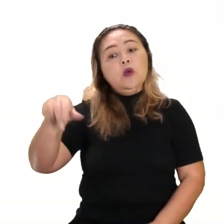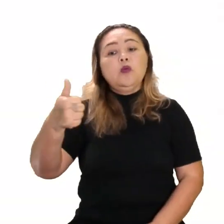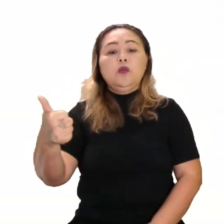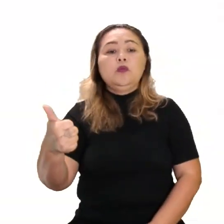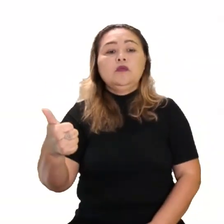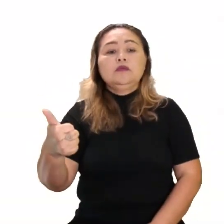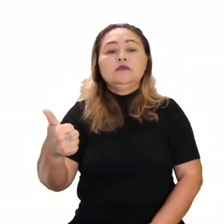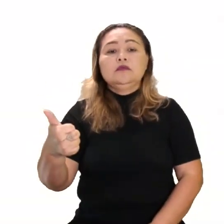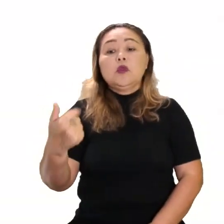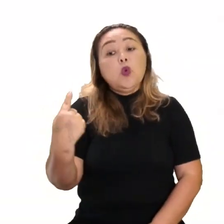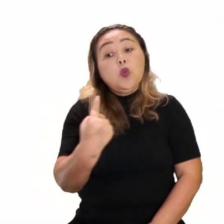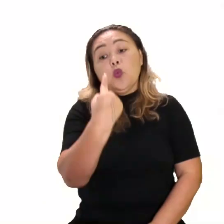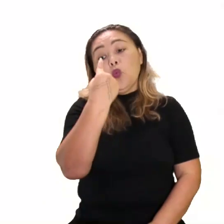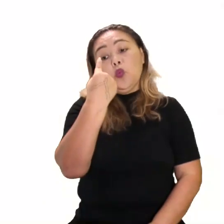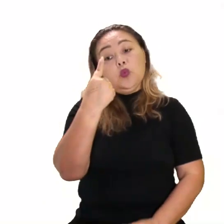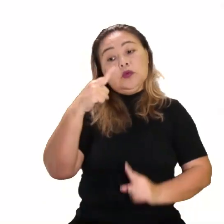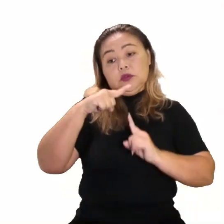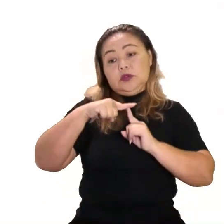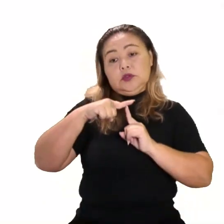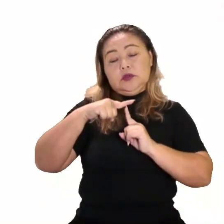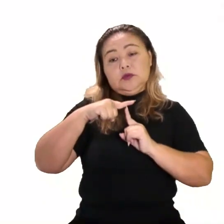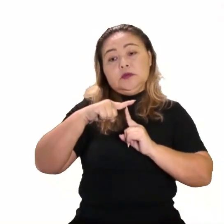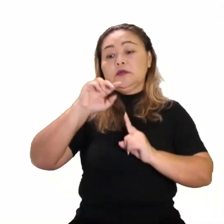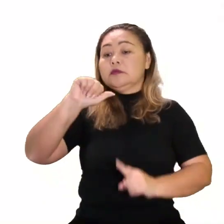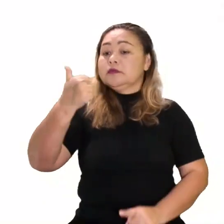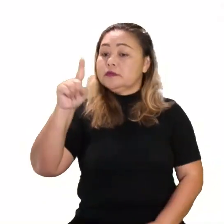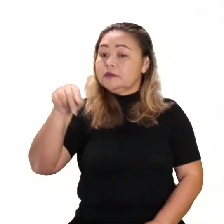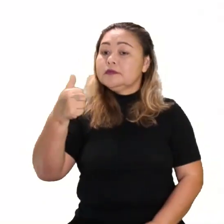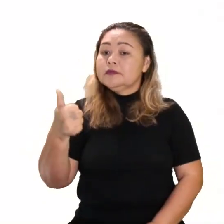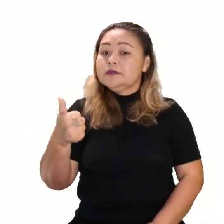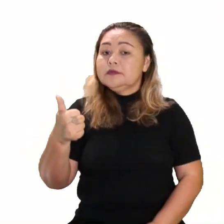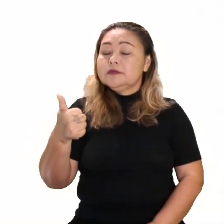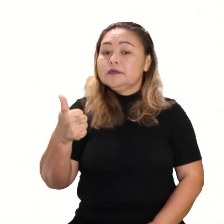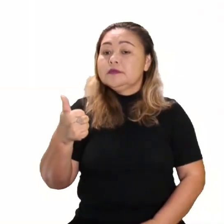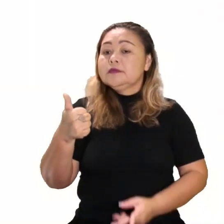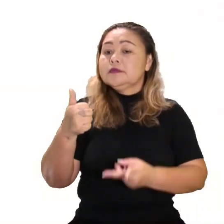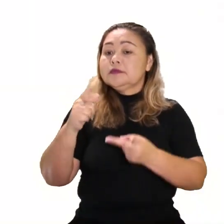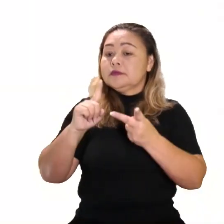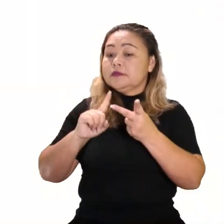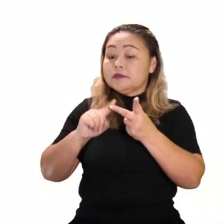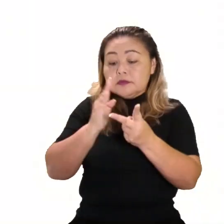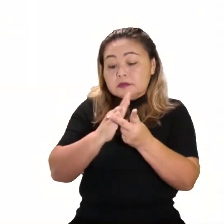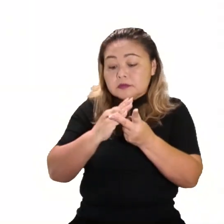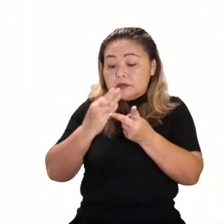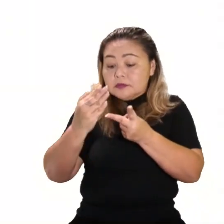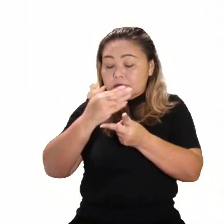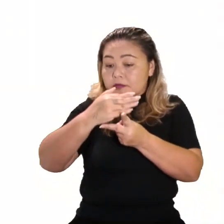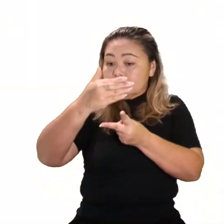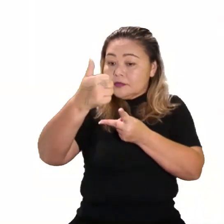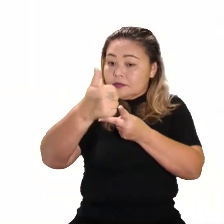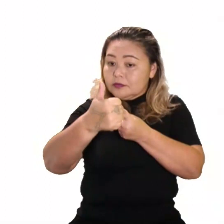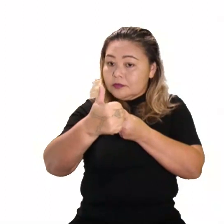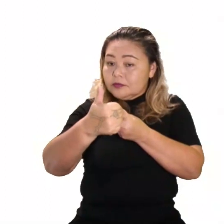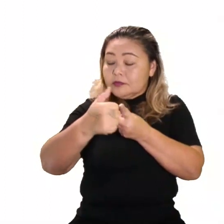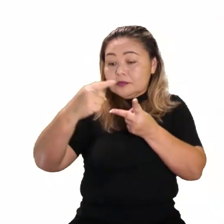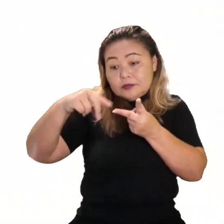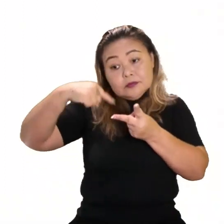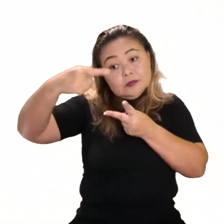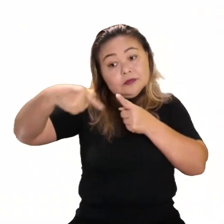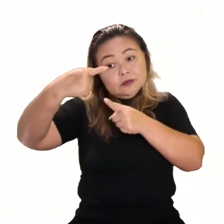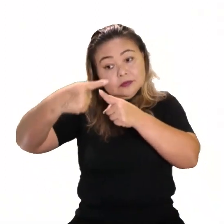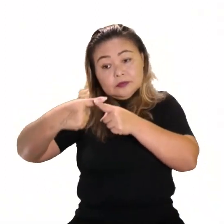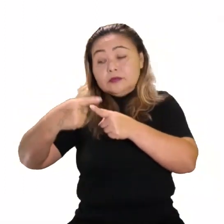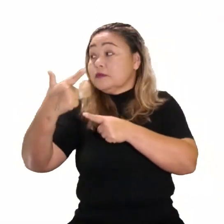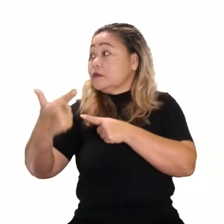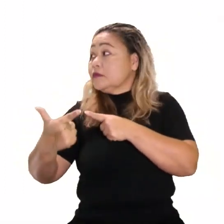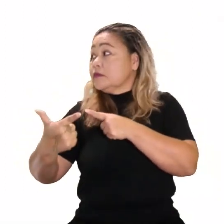não é? Só tem um tipo de bactéria. A1 é 1. Vamos lá, quem mais? Como ele se divide em 2, então tá duplicando.